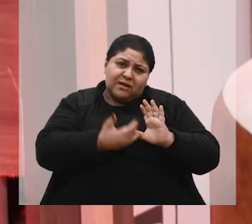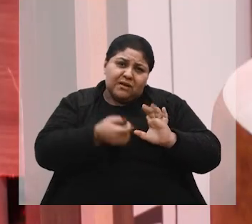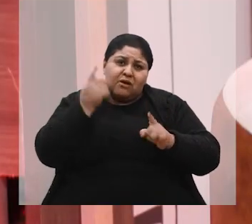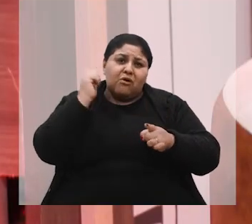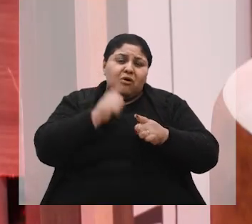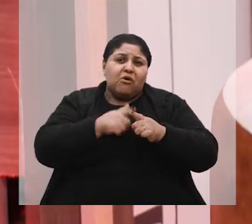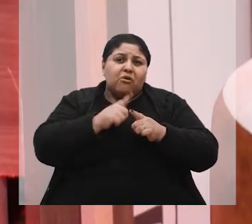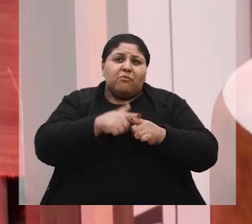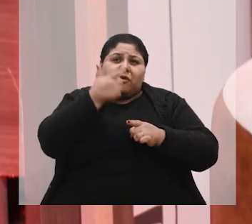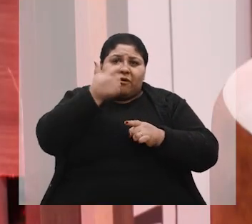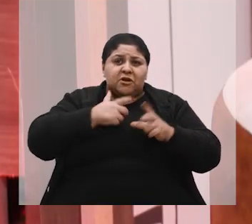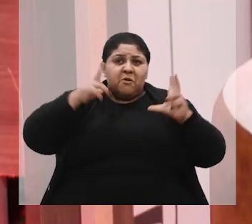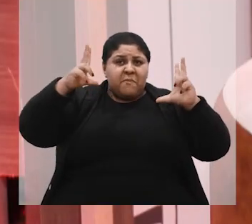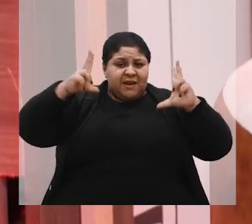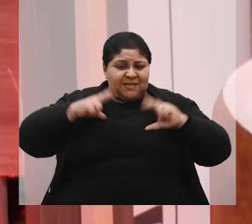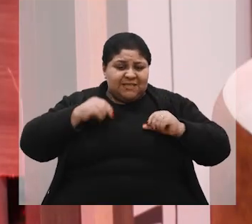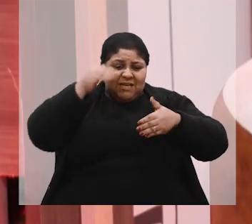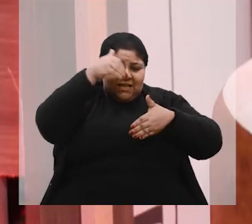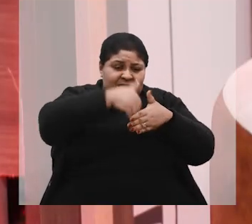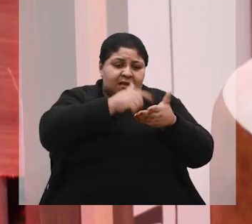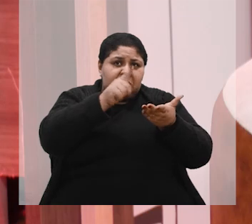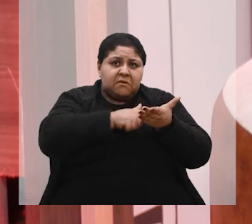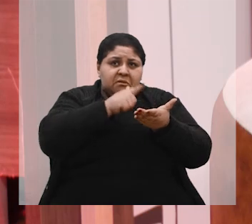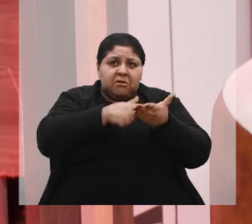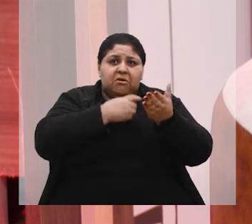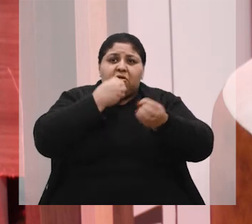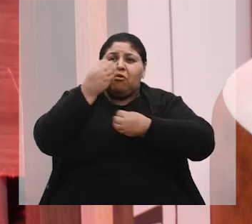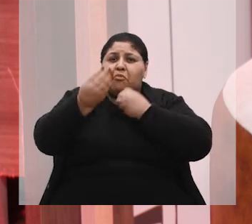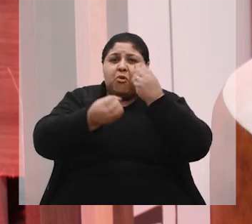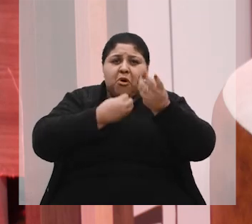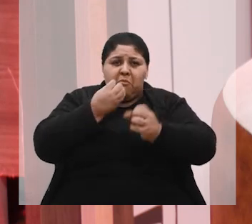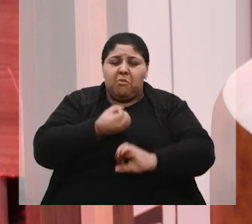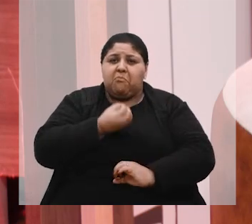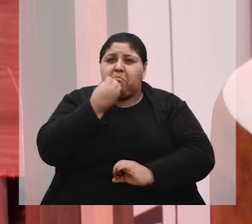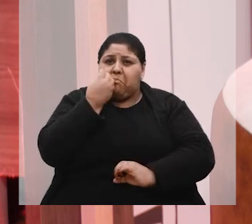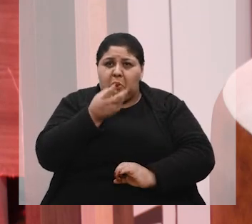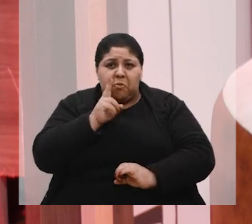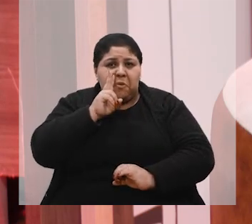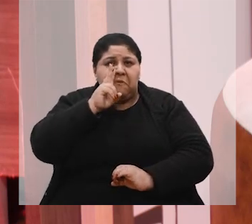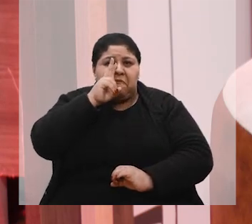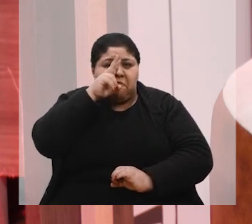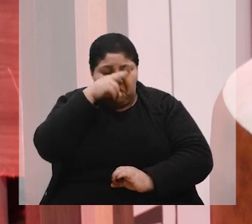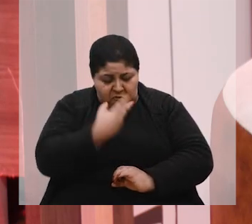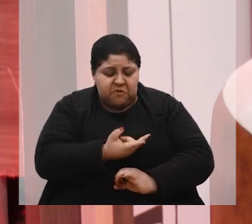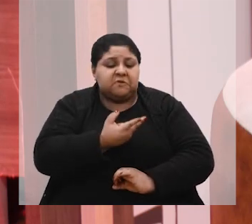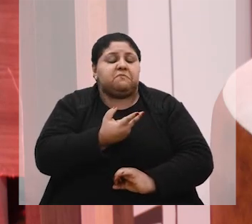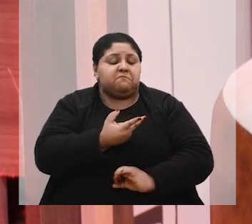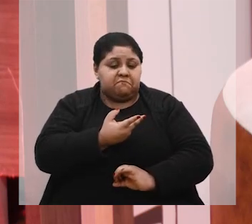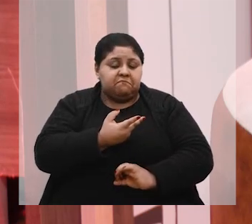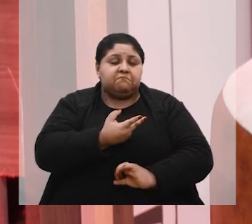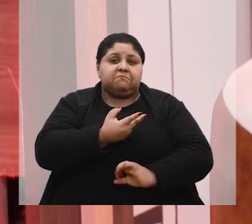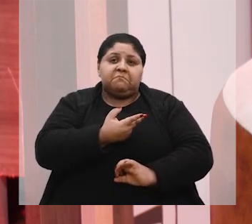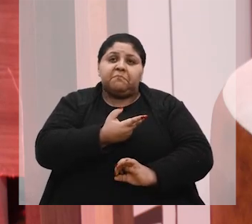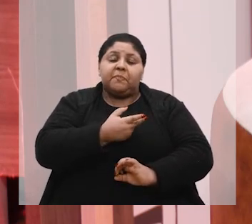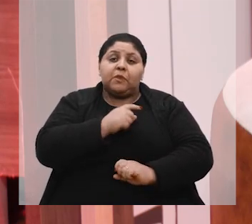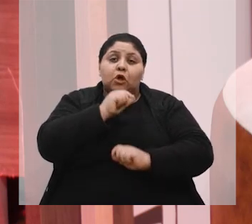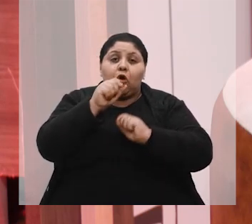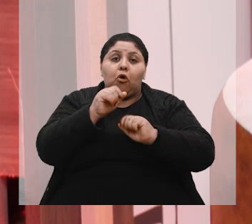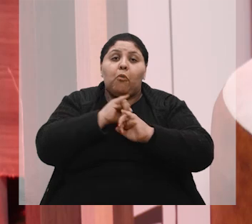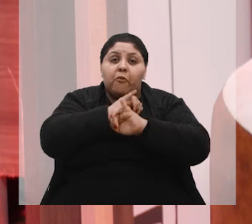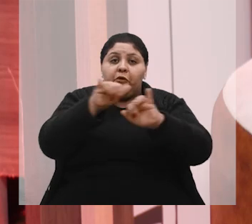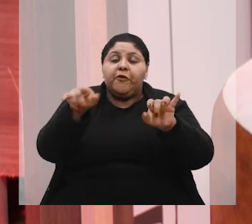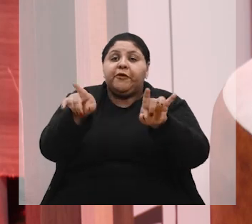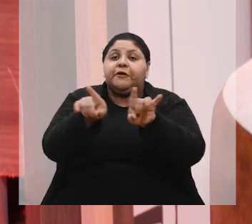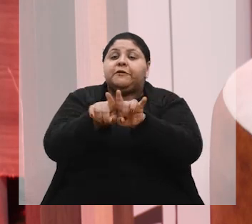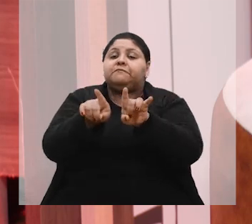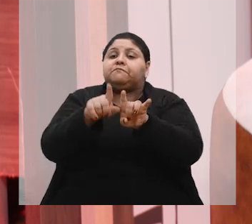porque eu acho que ele merecia estar aí. Eu acho que ele é um poema muito bom, que ele tem muita força, né? Ele é bem visceral, assim. E como tu falou,